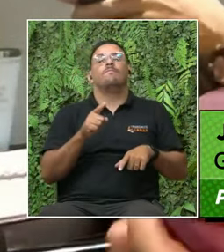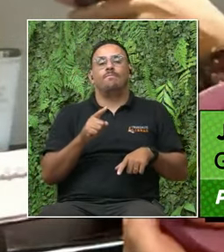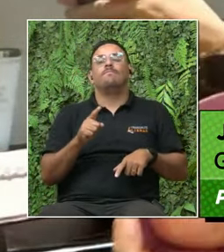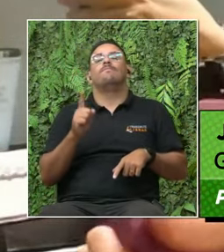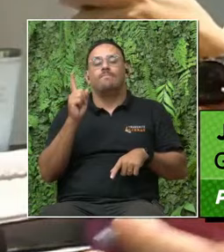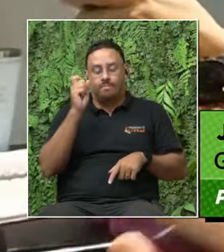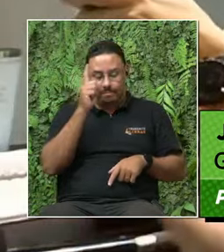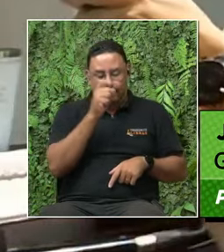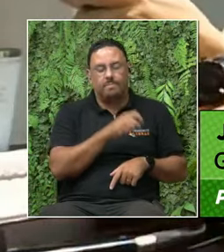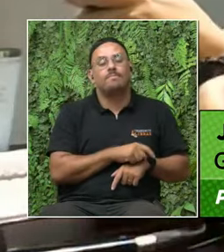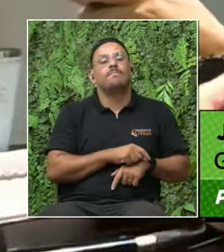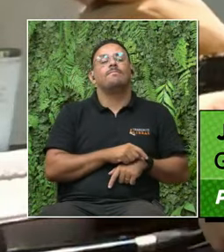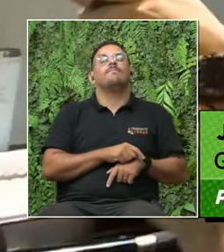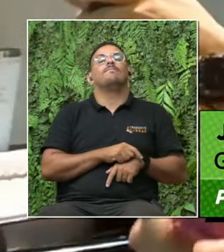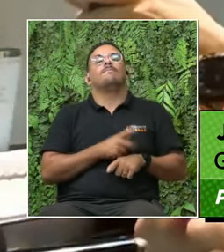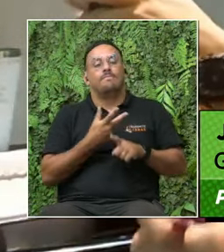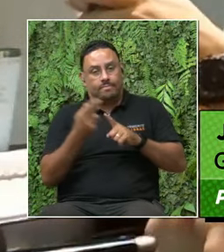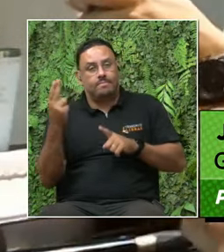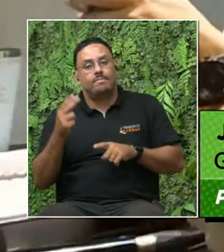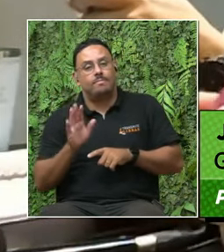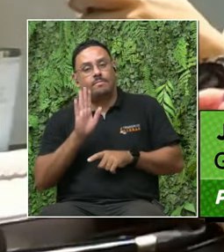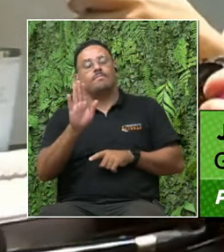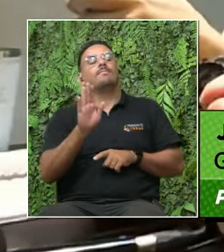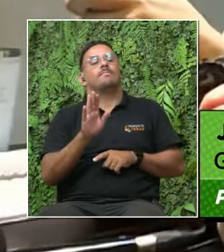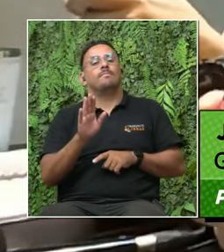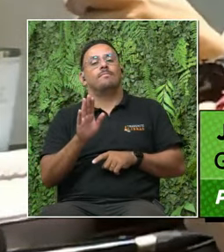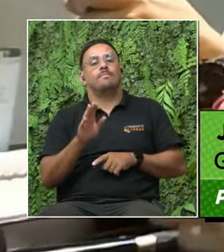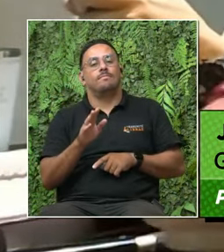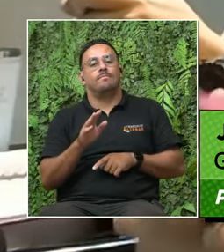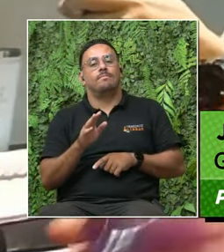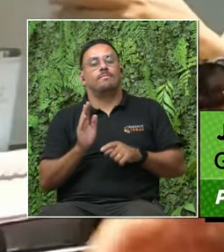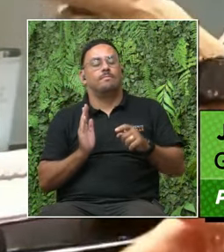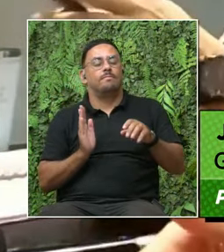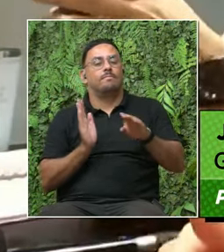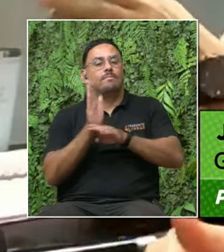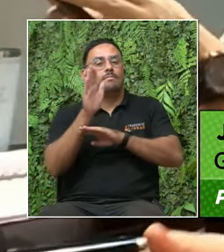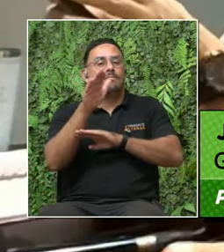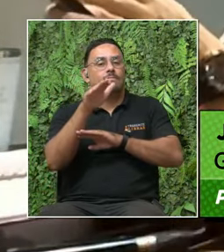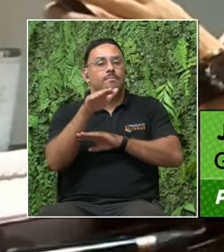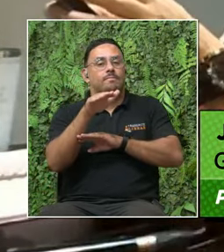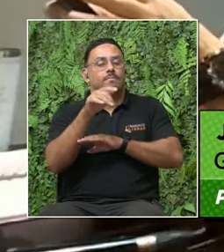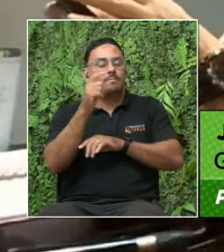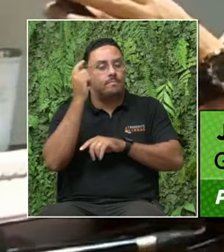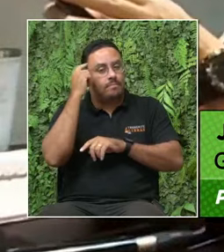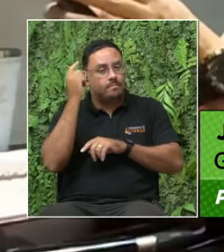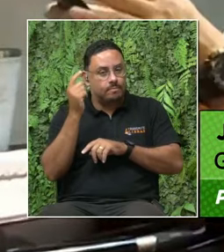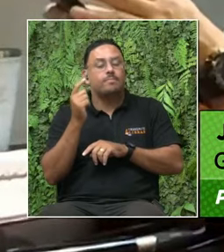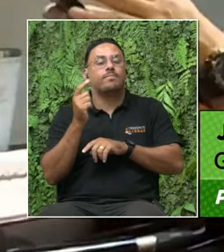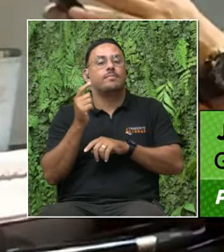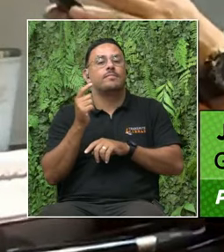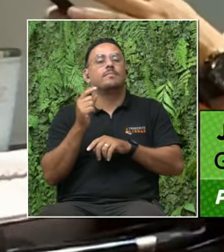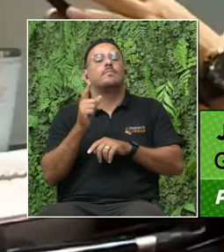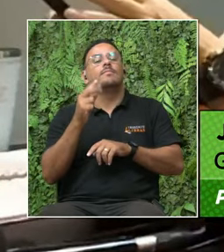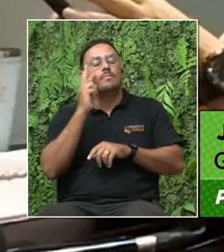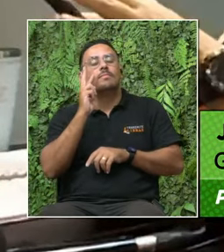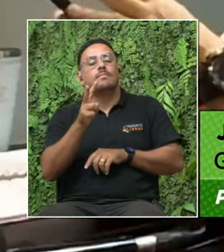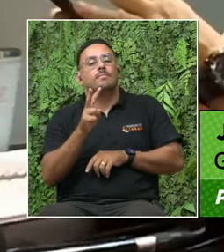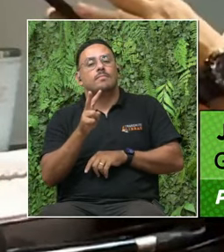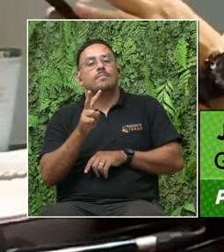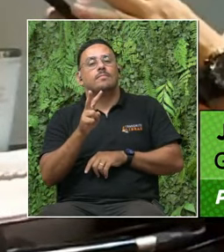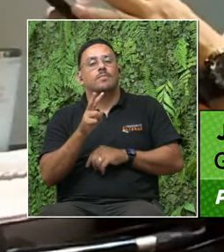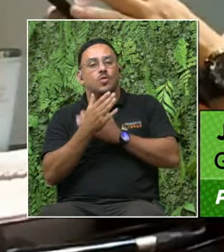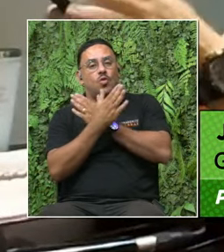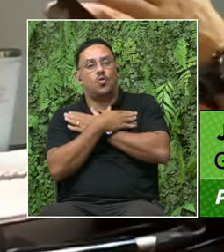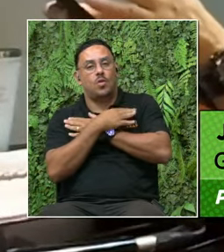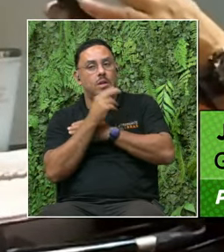sair ser difícil sair a Vitória hein mas o tapa linda fatiada do Otávio E você só colu pesinho Jou por cima você viu o raa